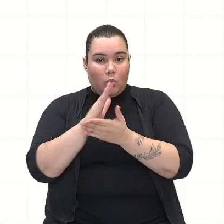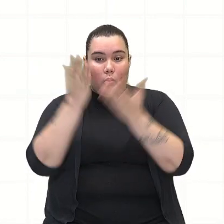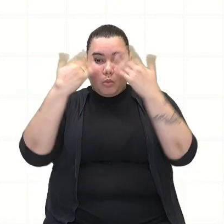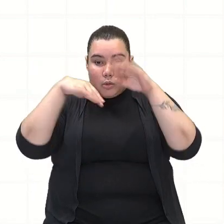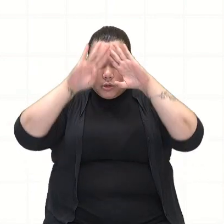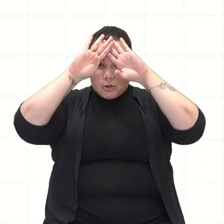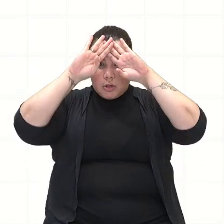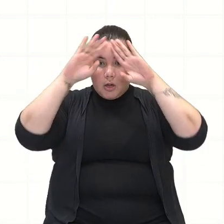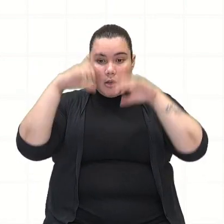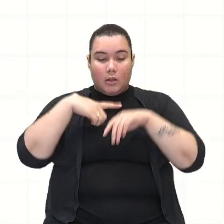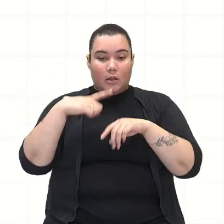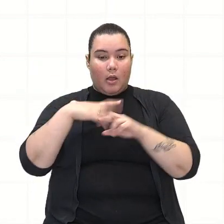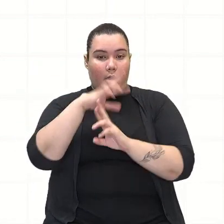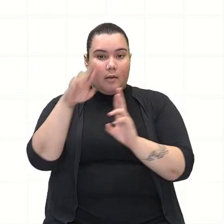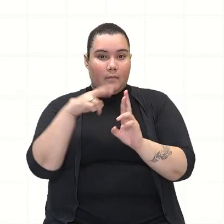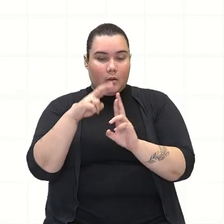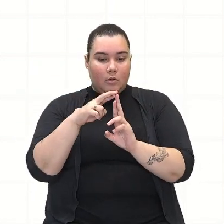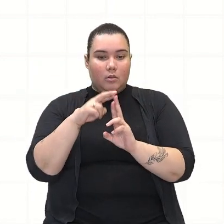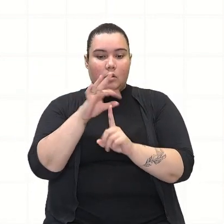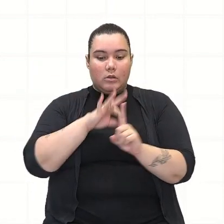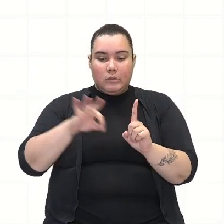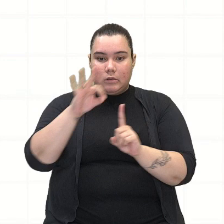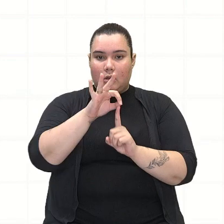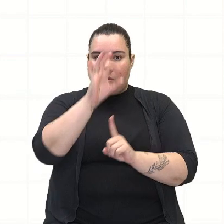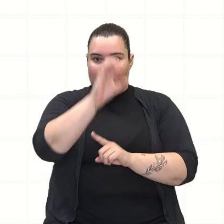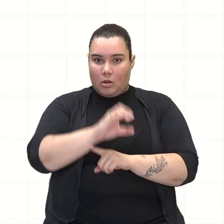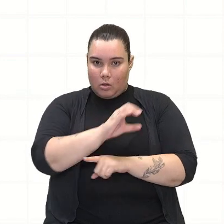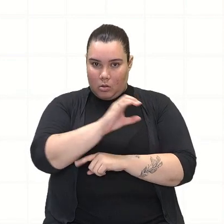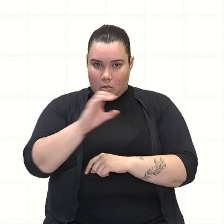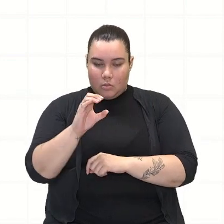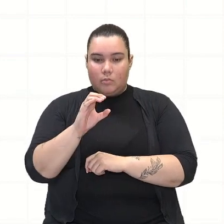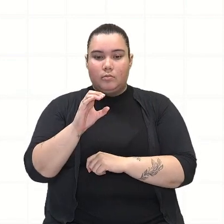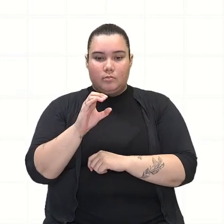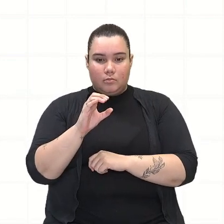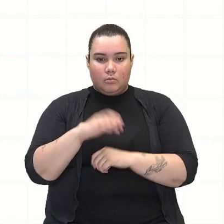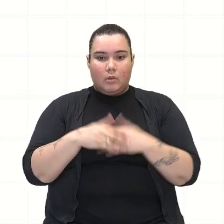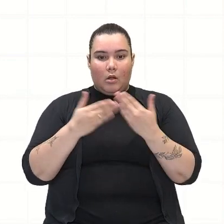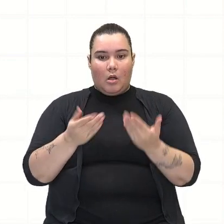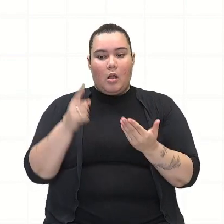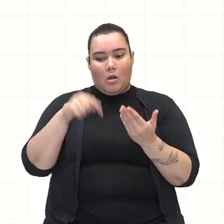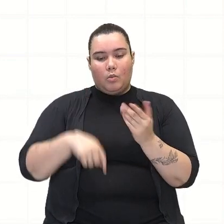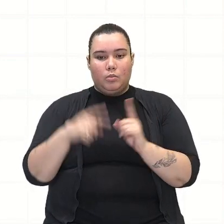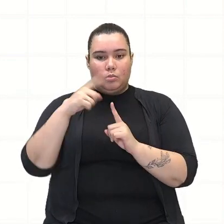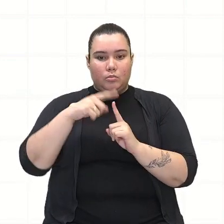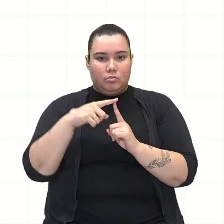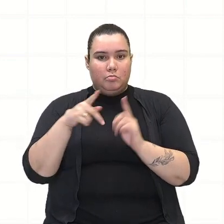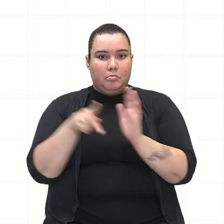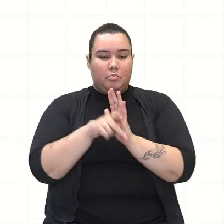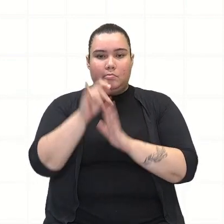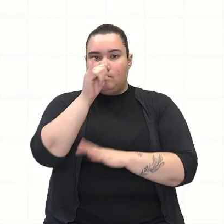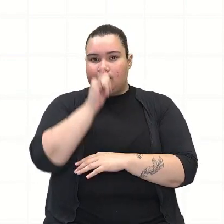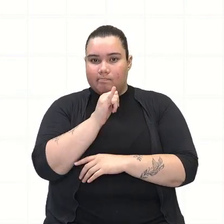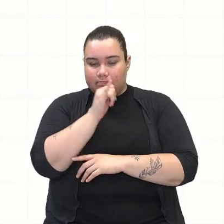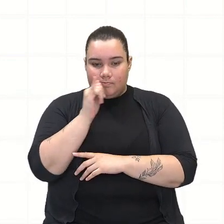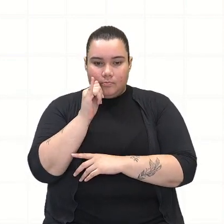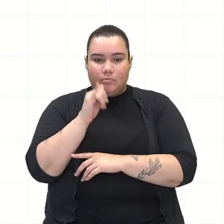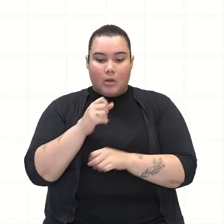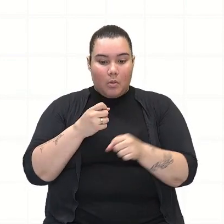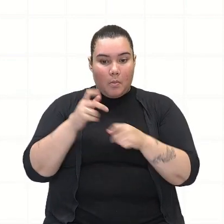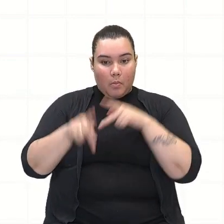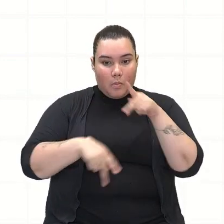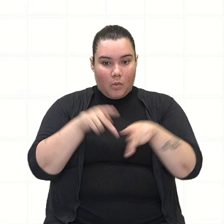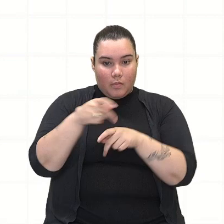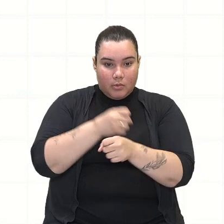referência aos santos católicos. Então era uma forma também de resistência, e os escravizados